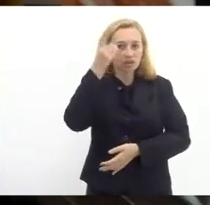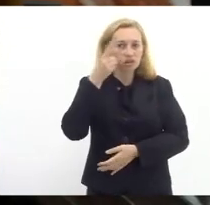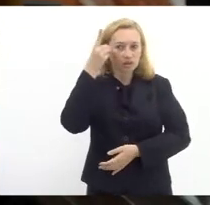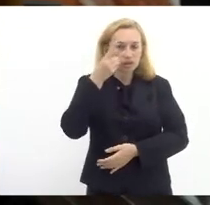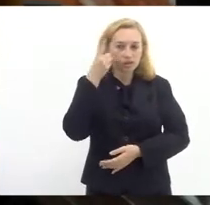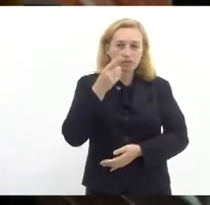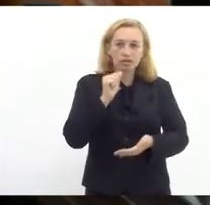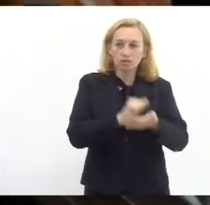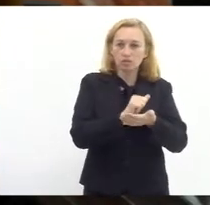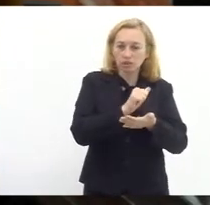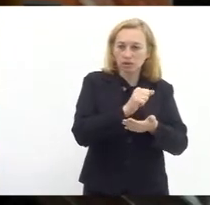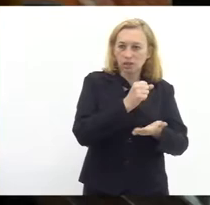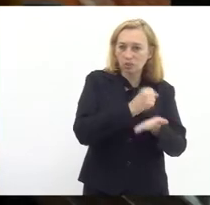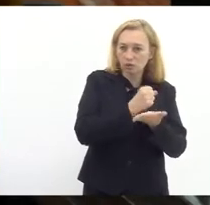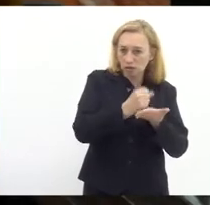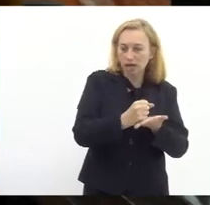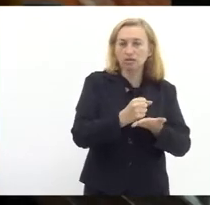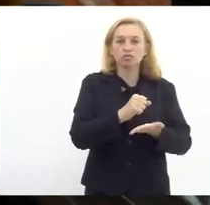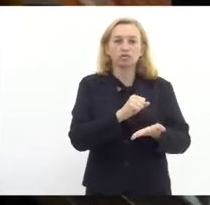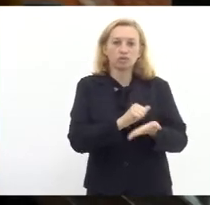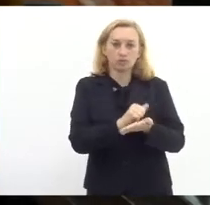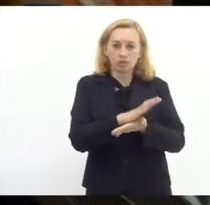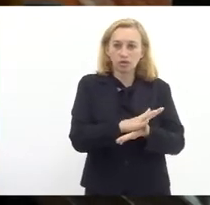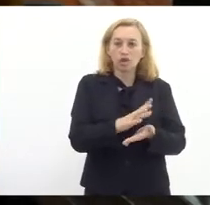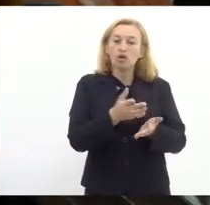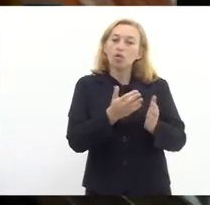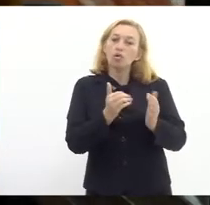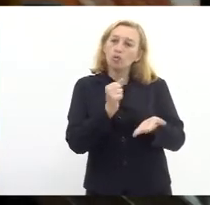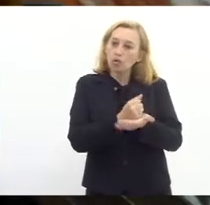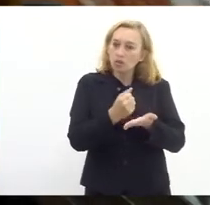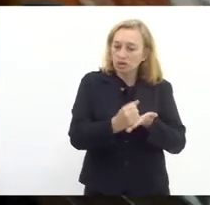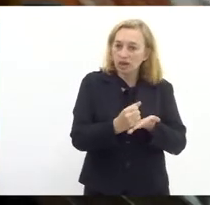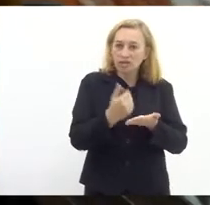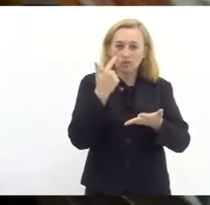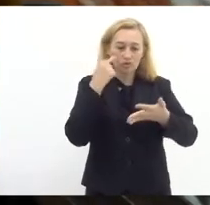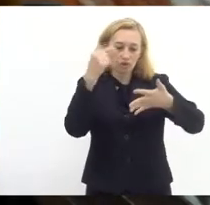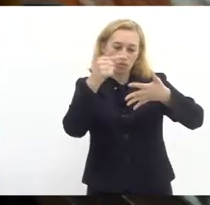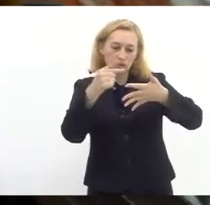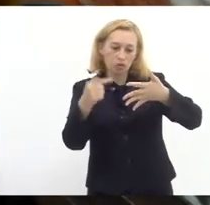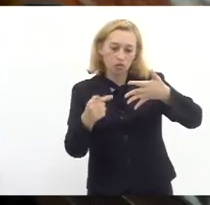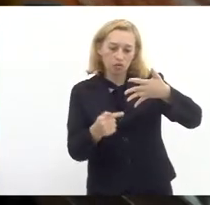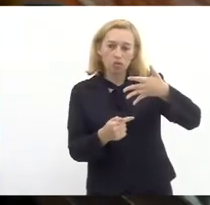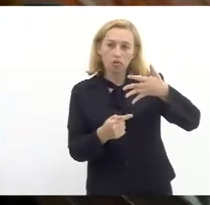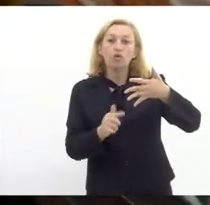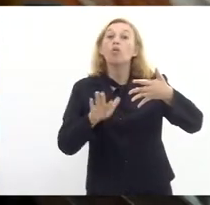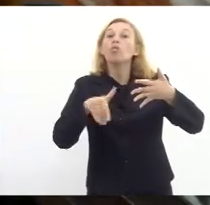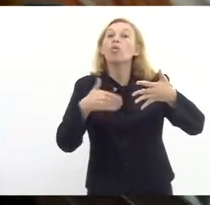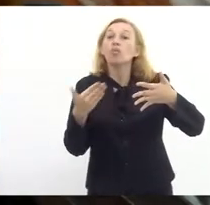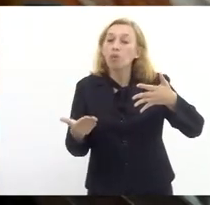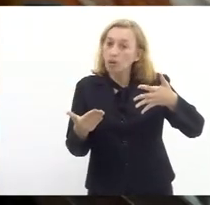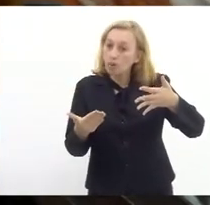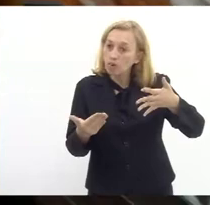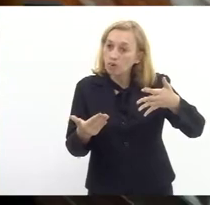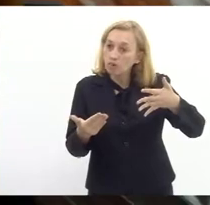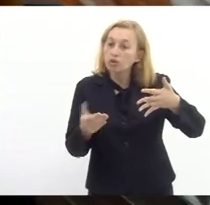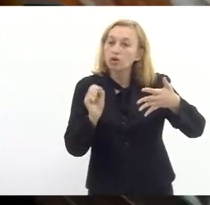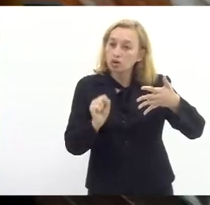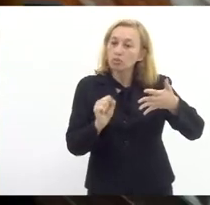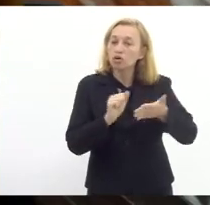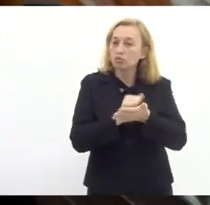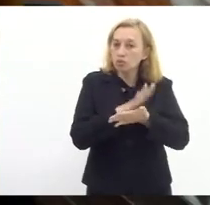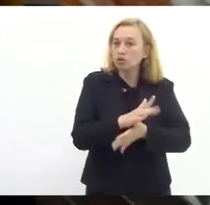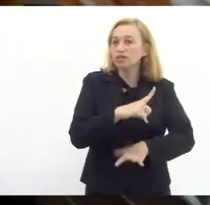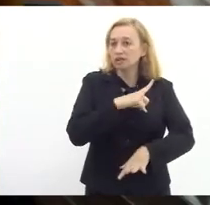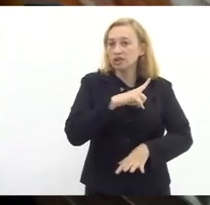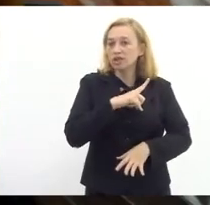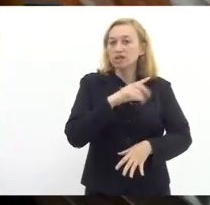parâmetro é contratual. O contrato prevê quais são os parâmetros, quais são os parâmetros que a gente pode adotar na multa, que